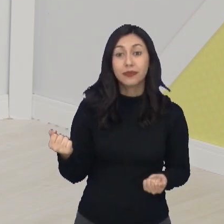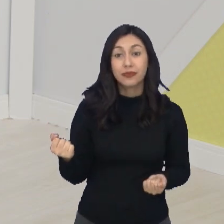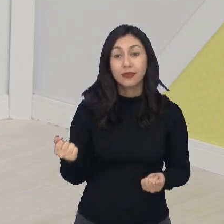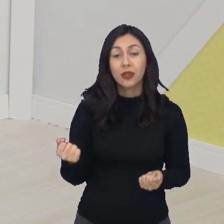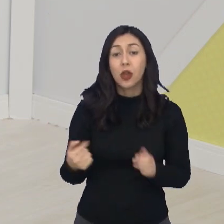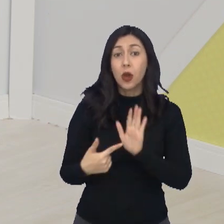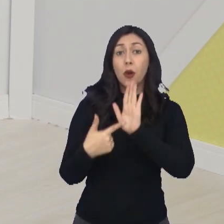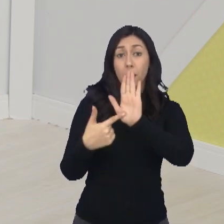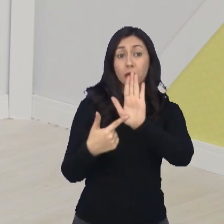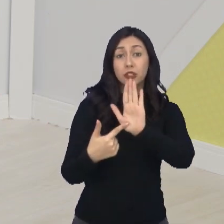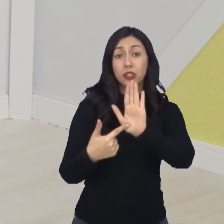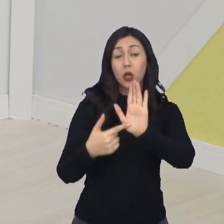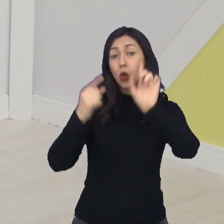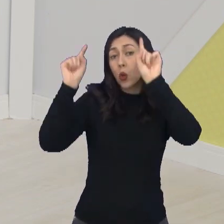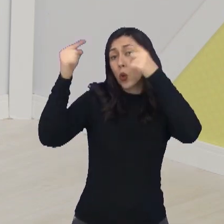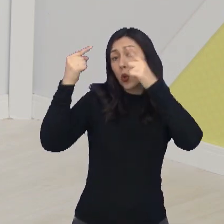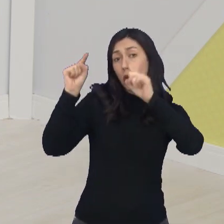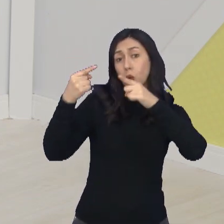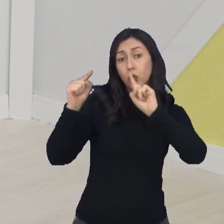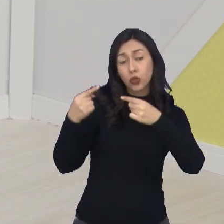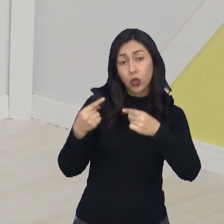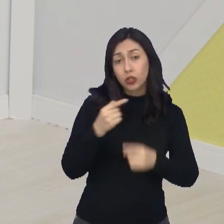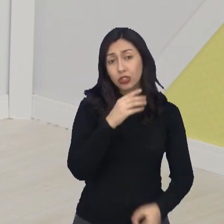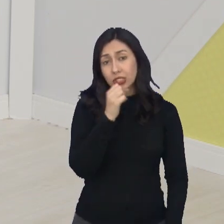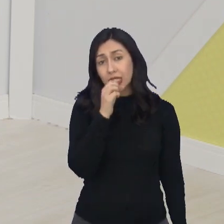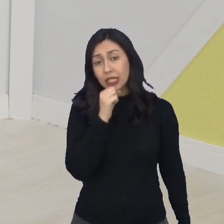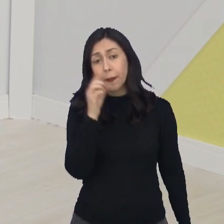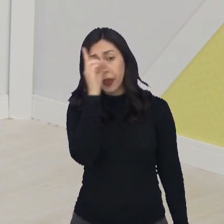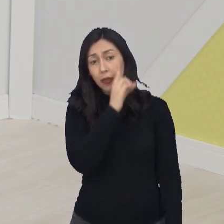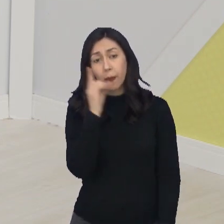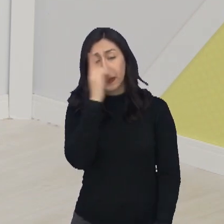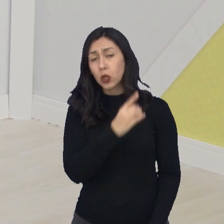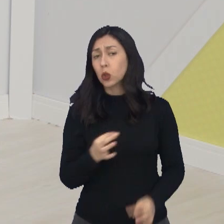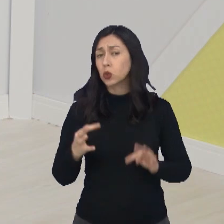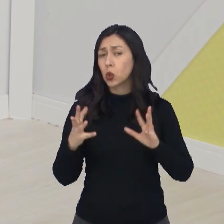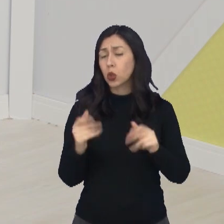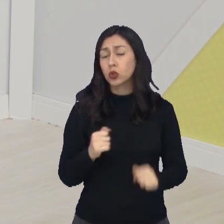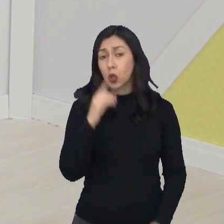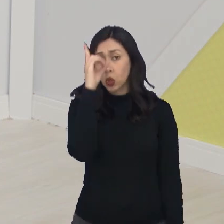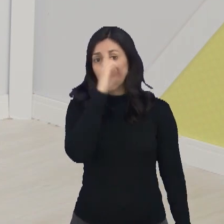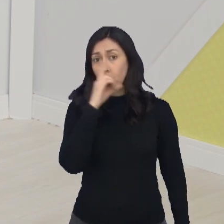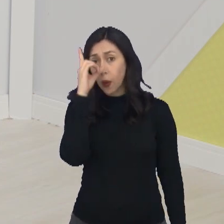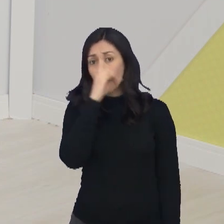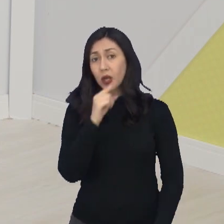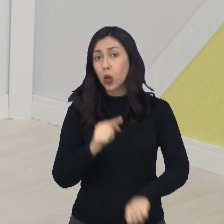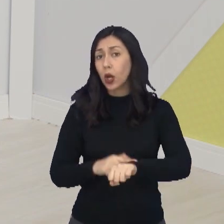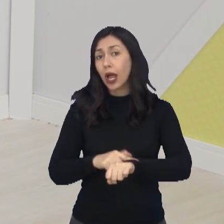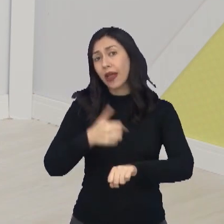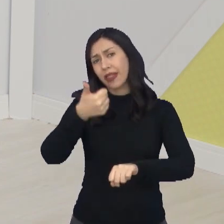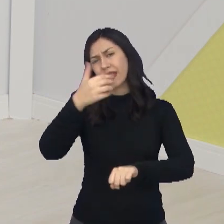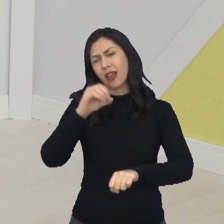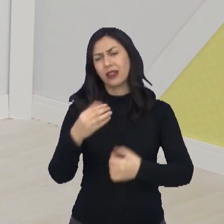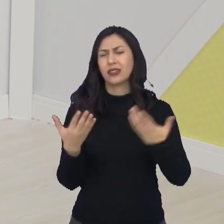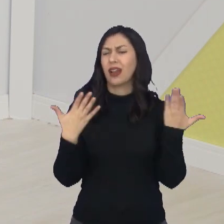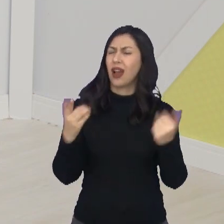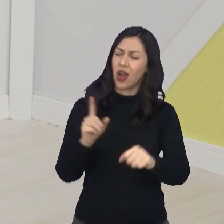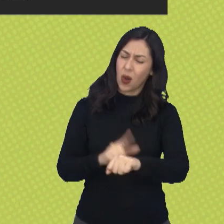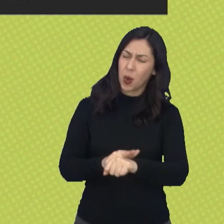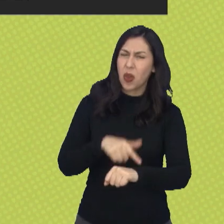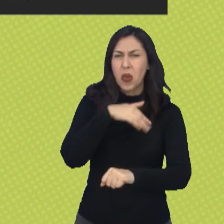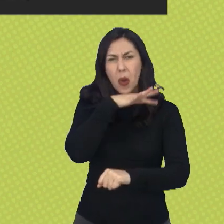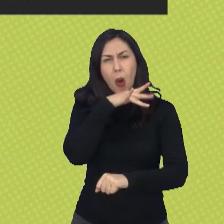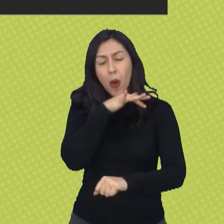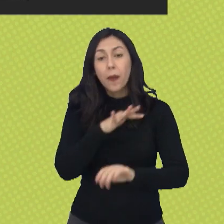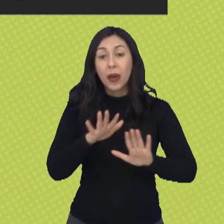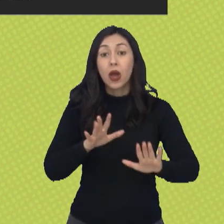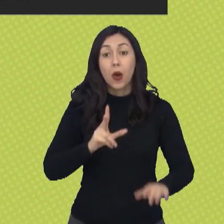coisas. Coloca pra gente aí os jogos deste final de semana. Todos os jogos, domingo, 10 da manhã. 10 da manhã não é horário de futebol profissional, pô. Mas enfim,